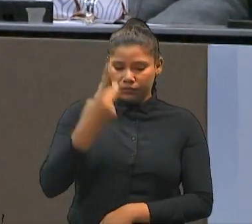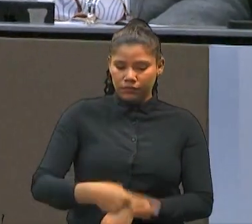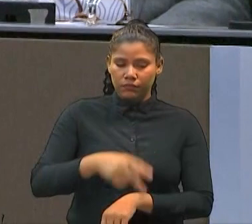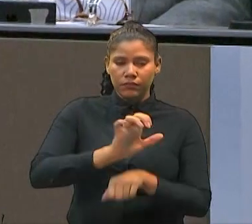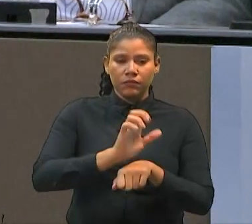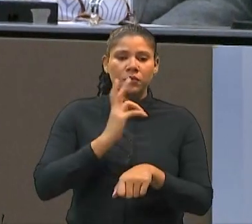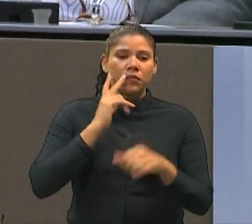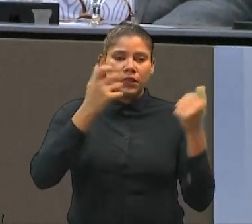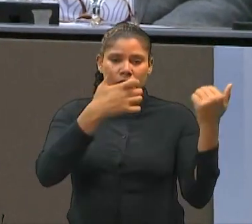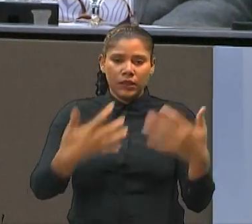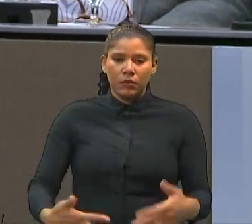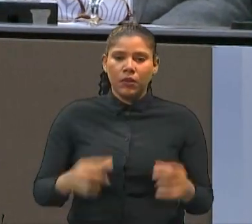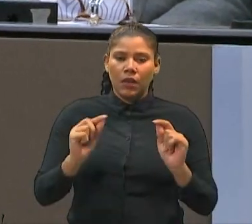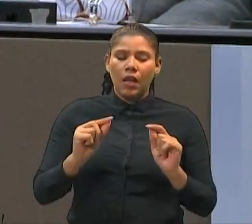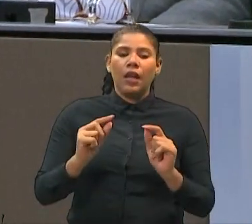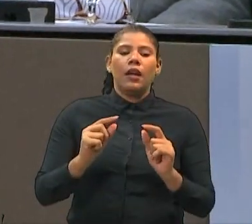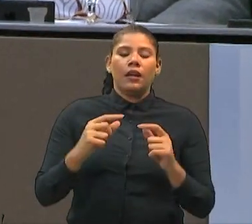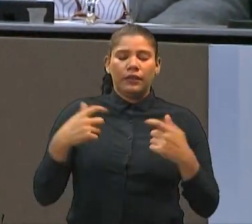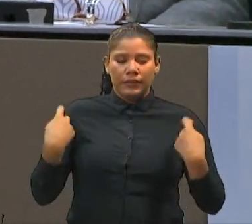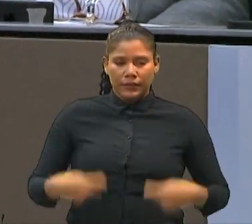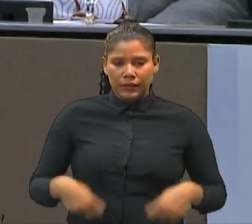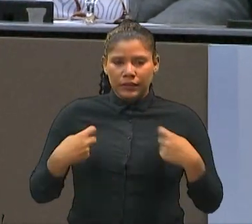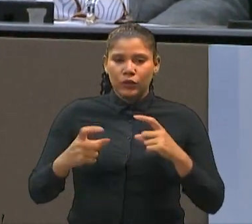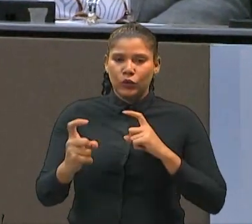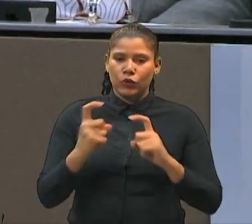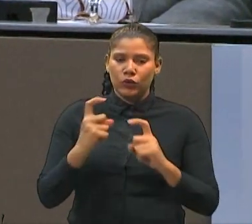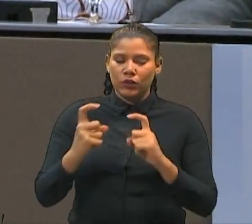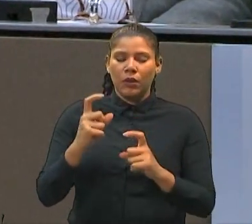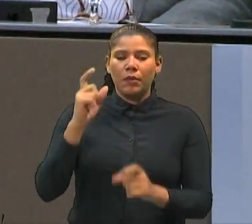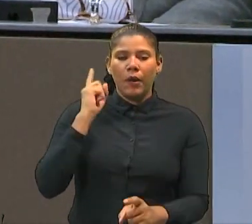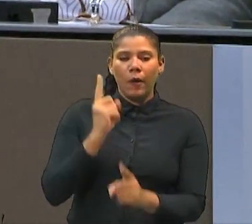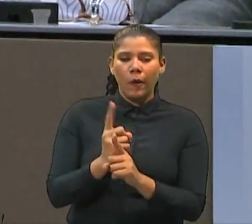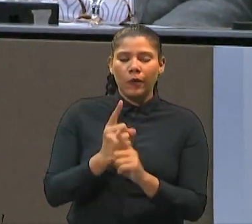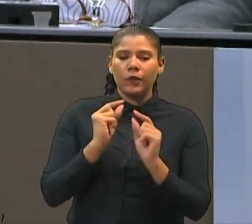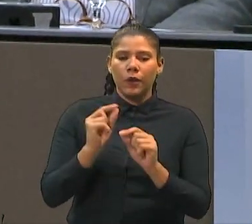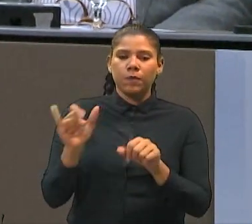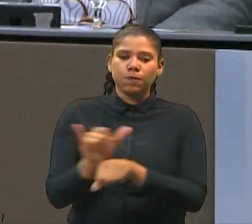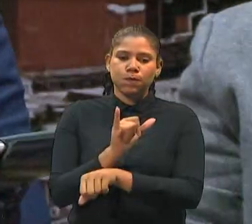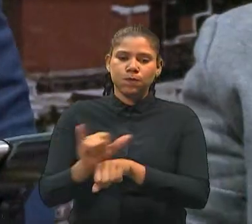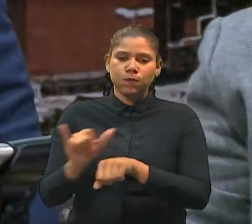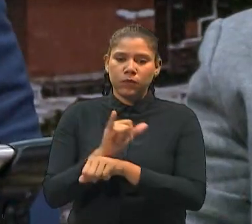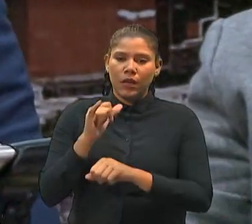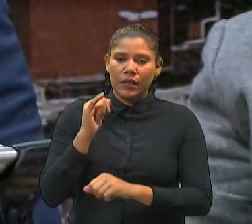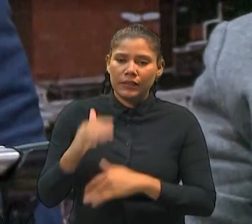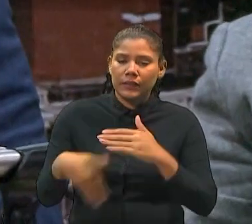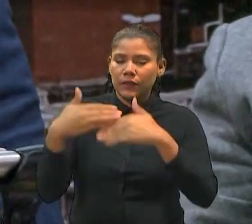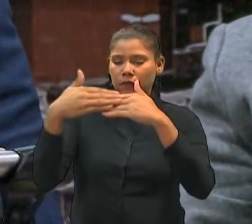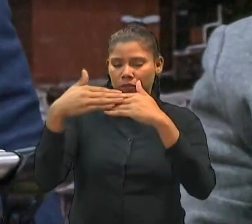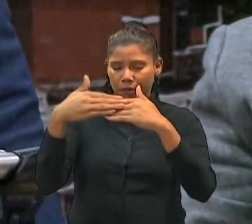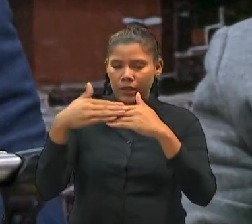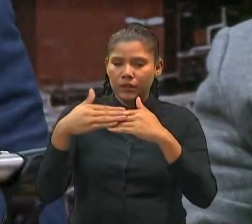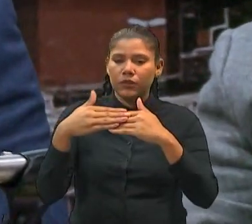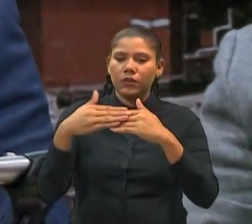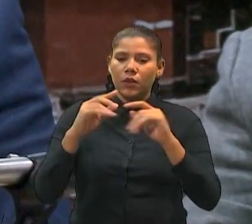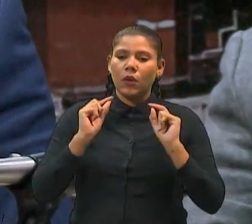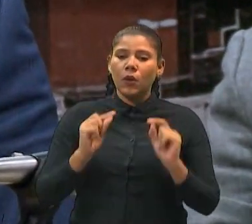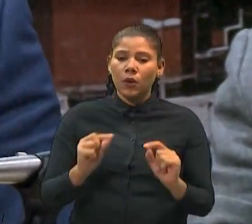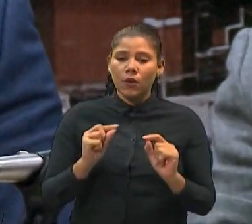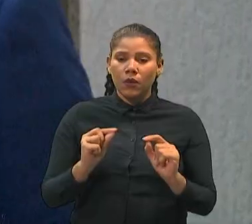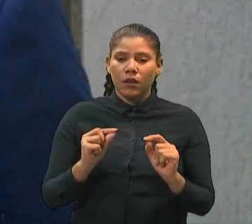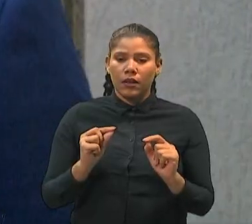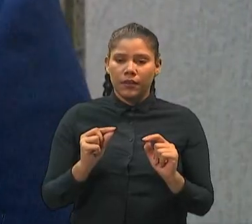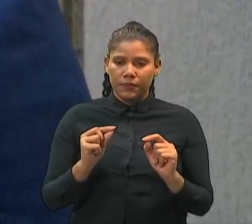necessidade de discussão ampla para encontrar caminhos que levam ao desenvolvimento de fontes renováveis de